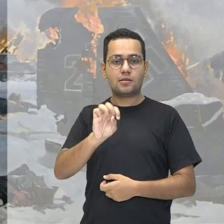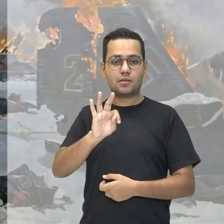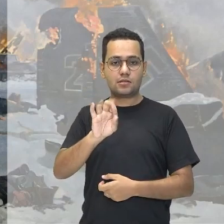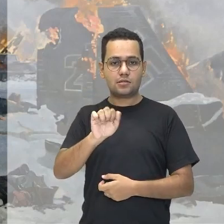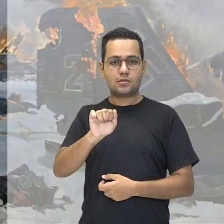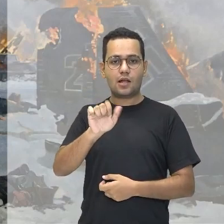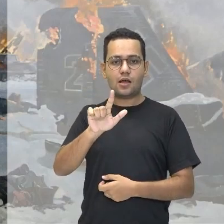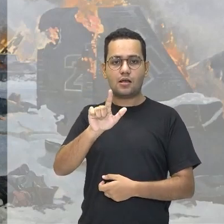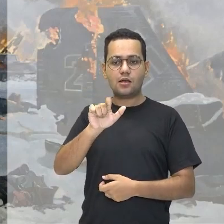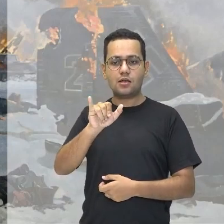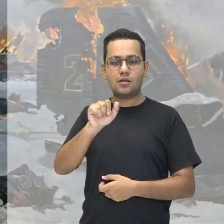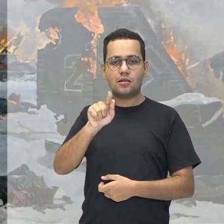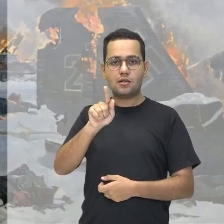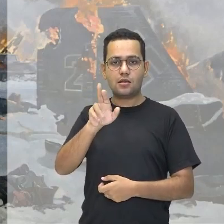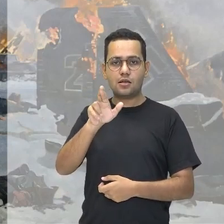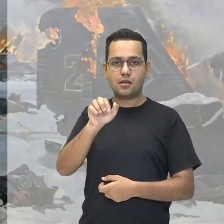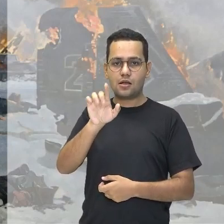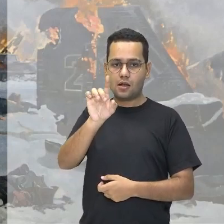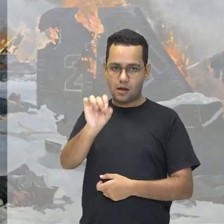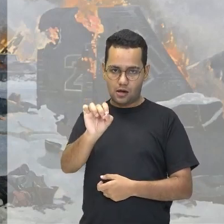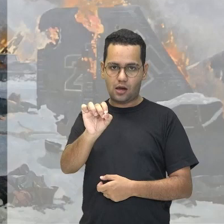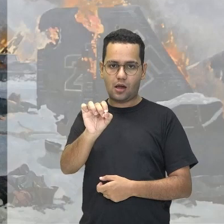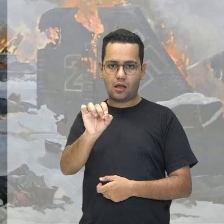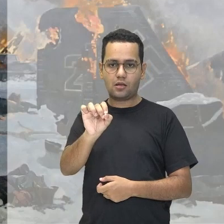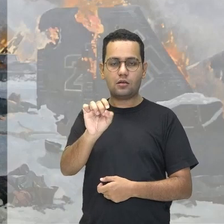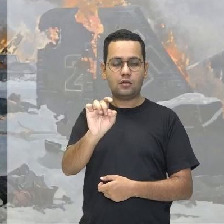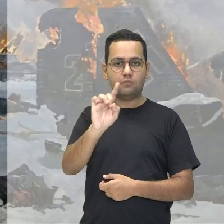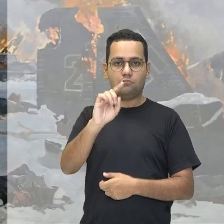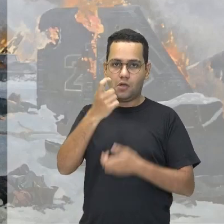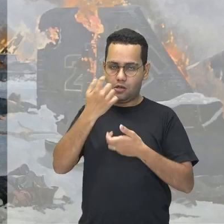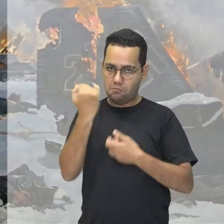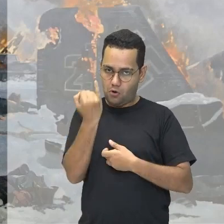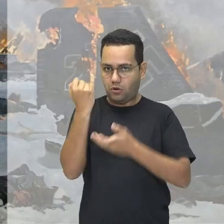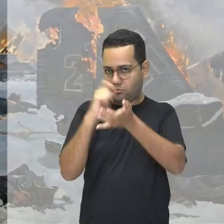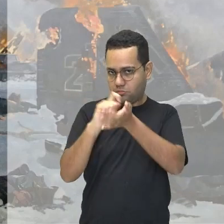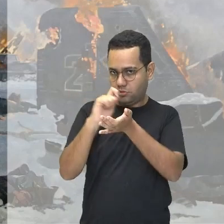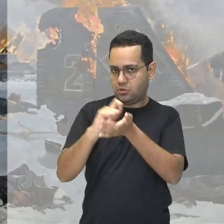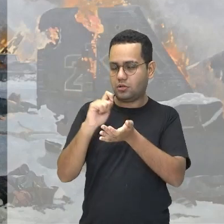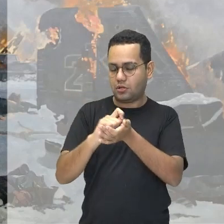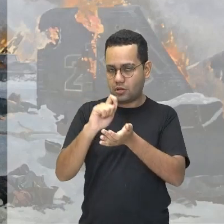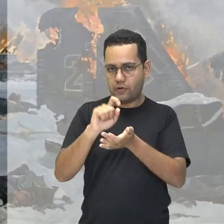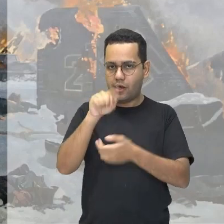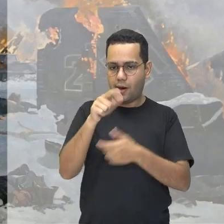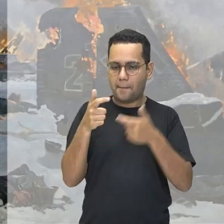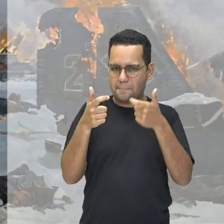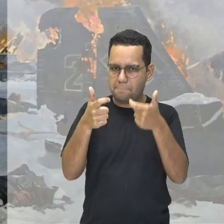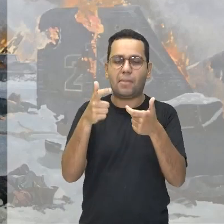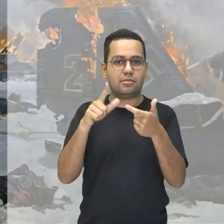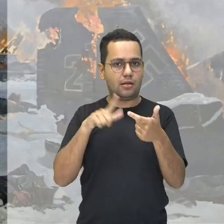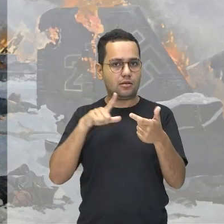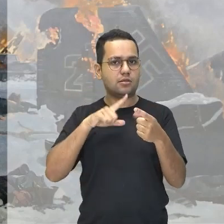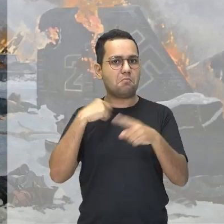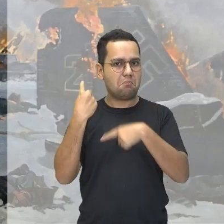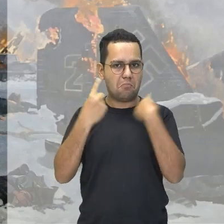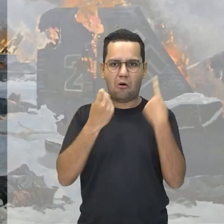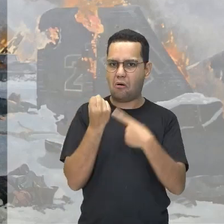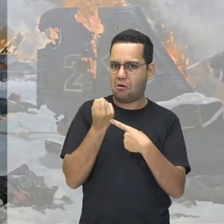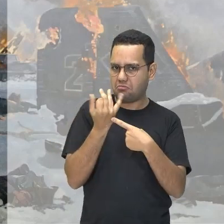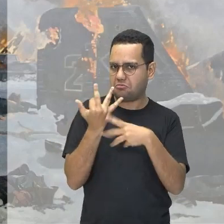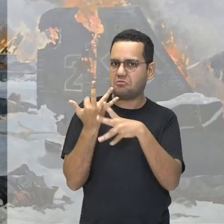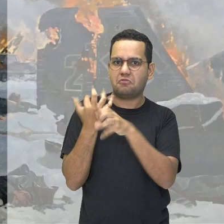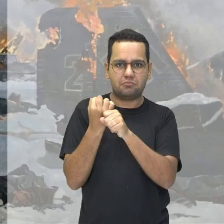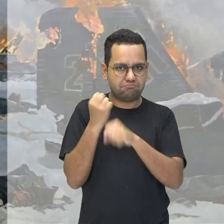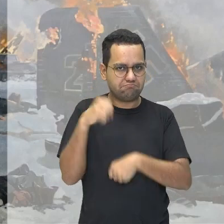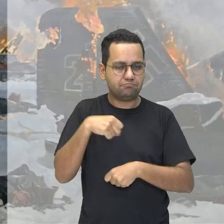nota, uma das batalhas mais sangrentas, se não a mais sangrenta do conflito. Ocorreu em 17 de junho